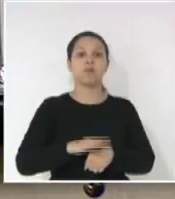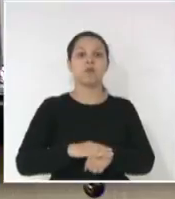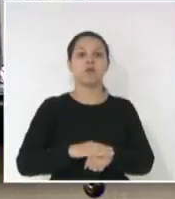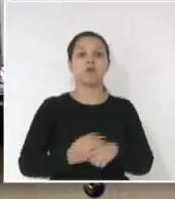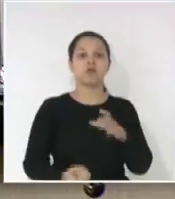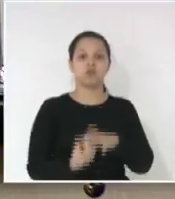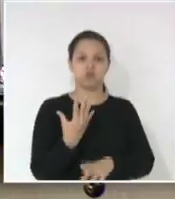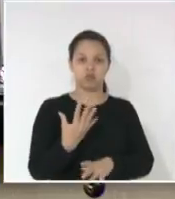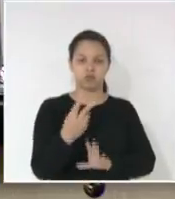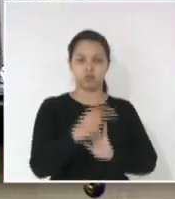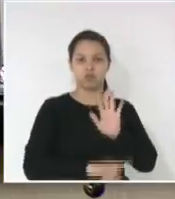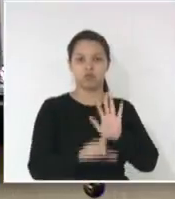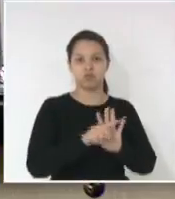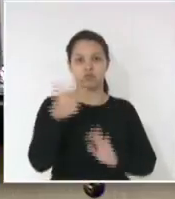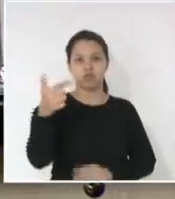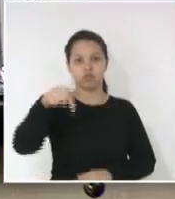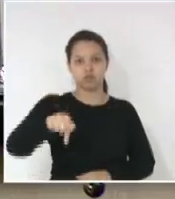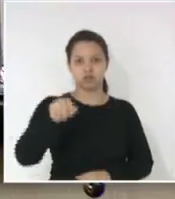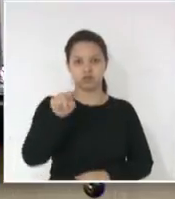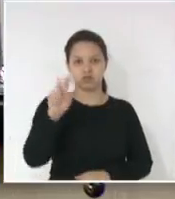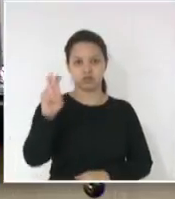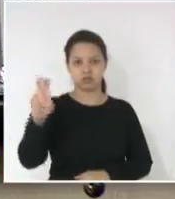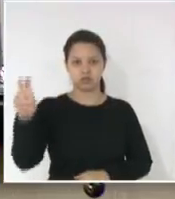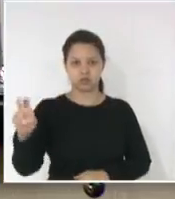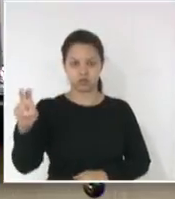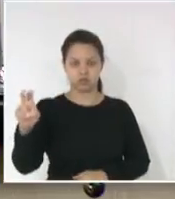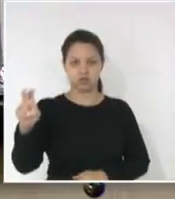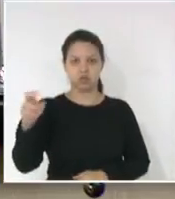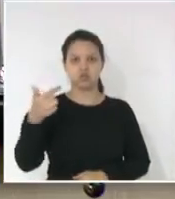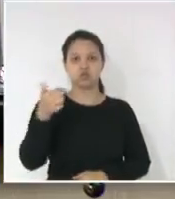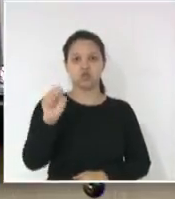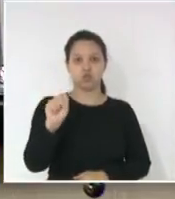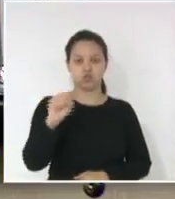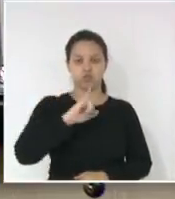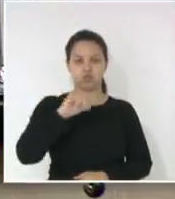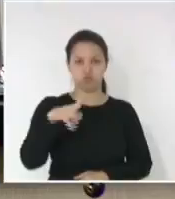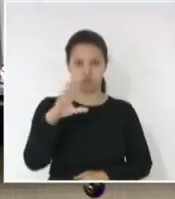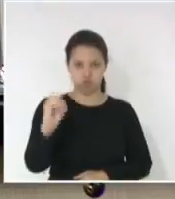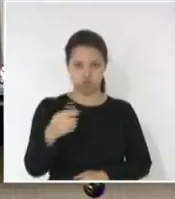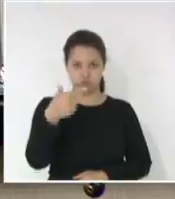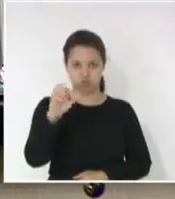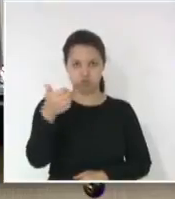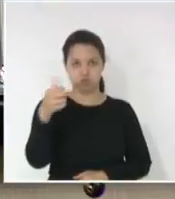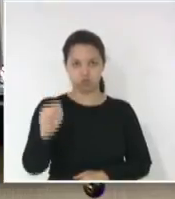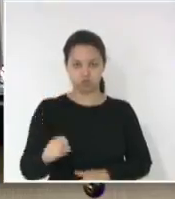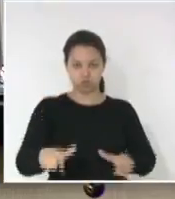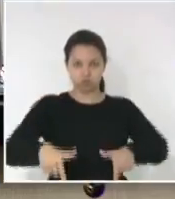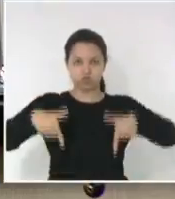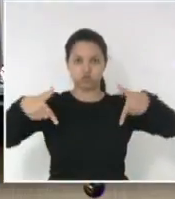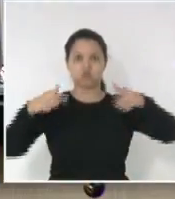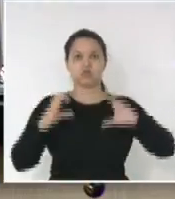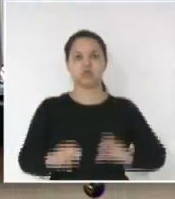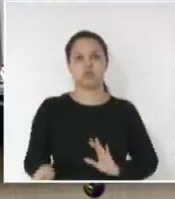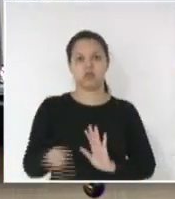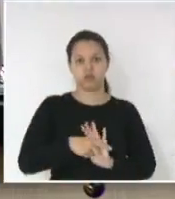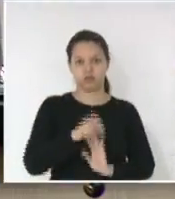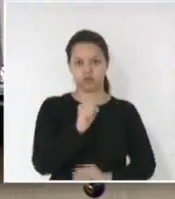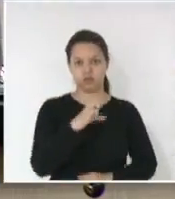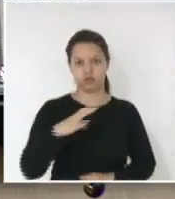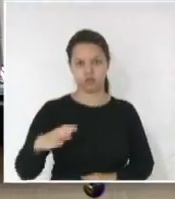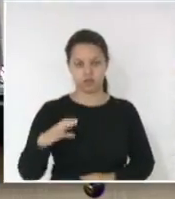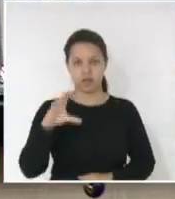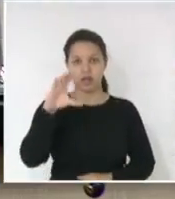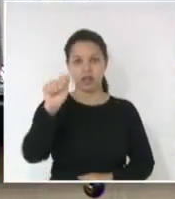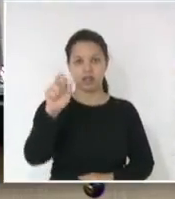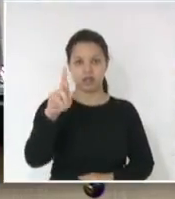número 17.555, de 18 de julho de 2018, concedendo o título de cidadã catarinense à senhora Clair Castilhos Coelho, à